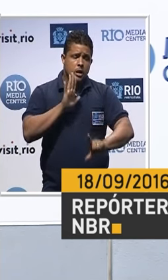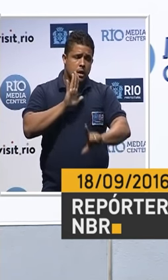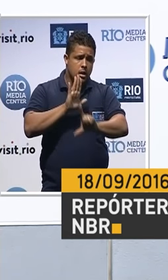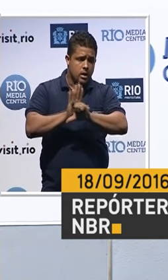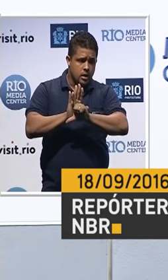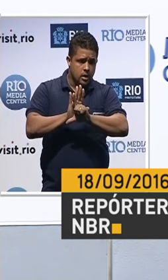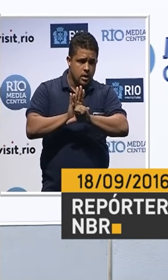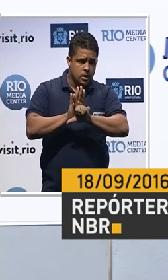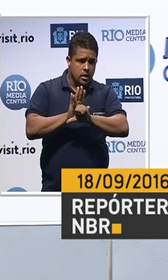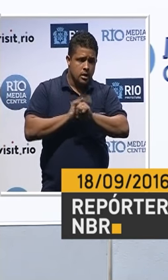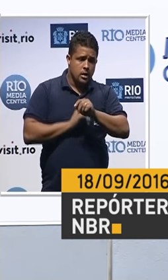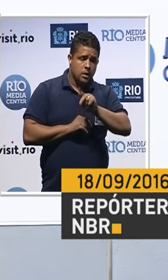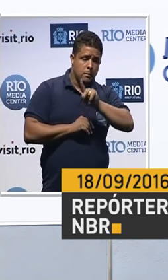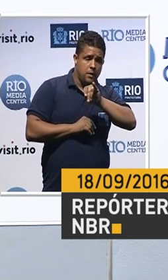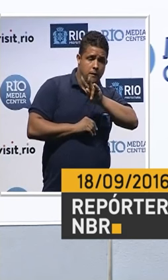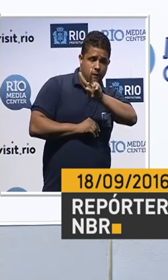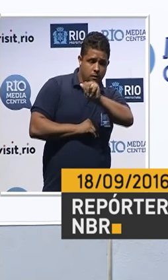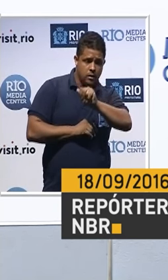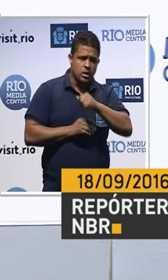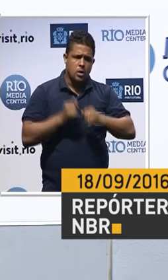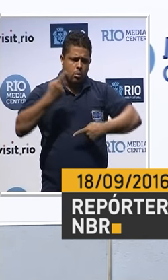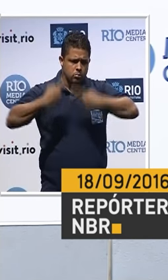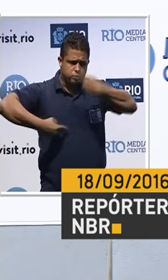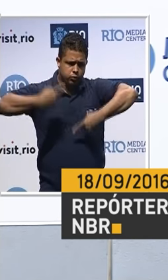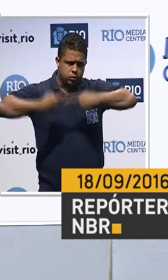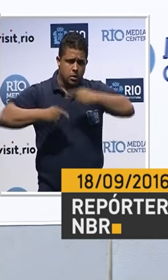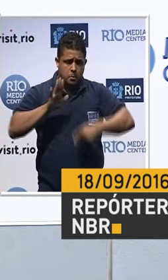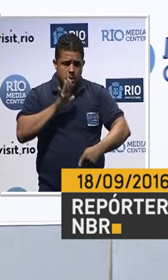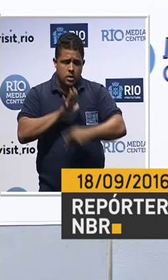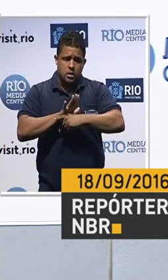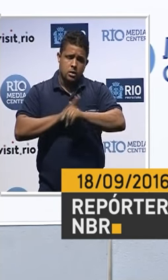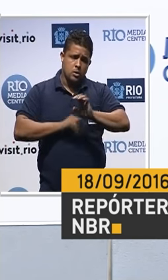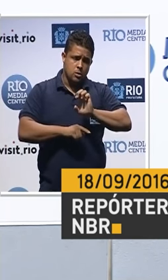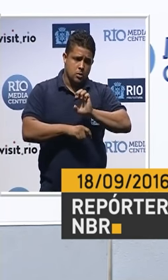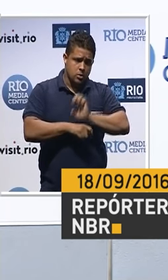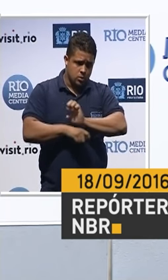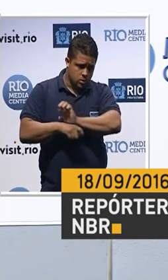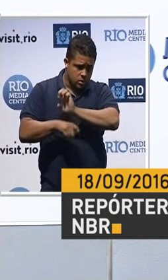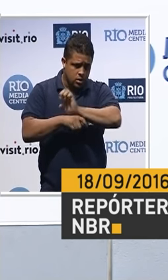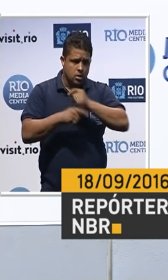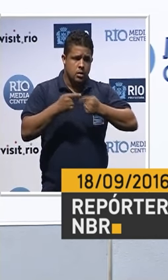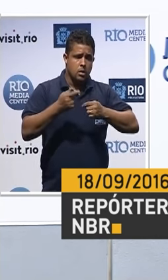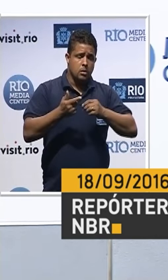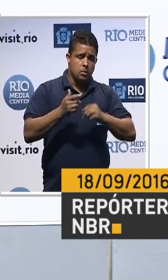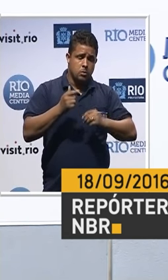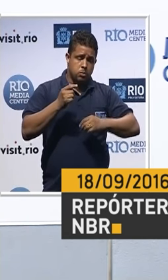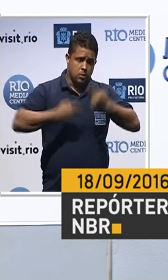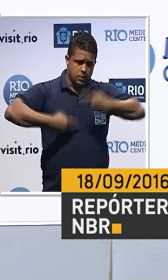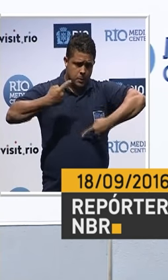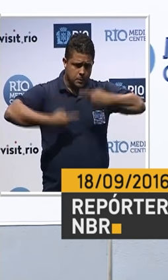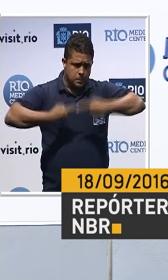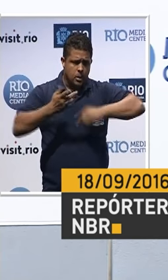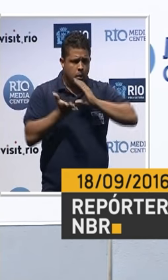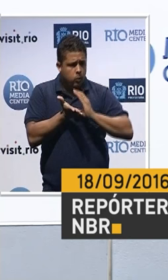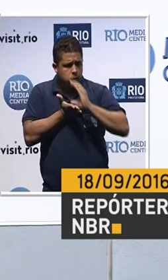da lei PIVA, onde parte, que é uma política de Estado, é uma política perene